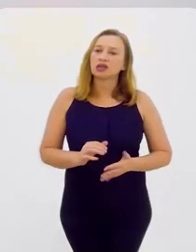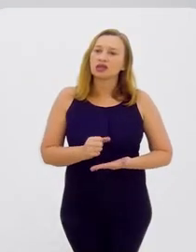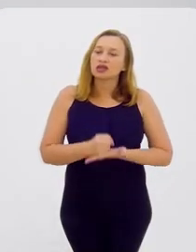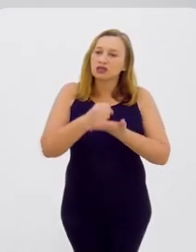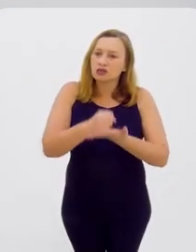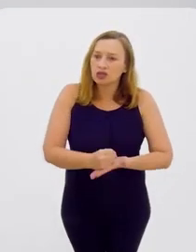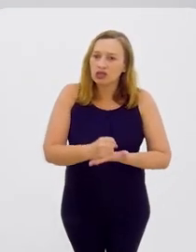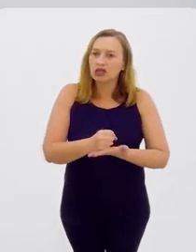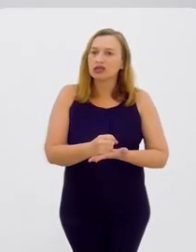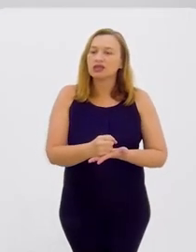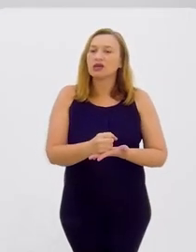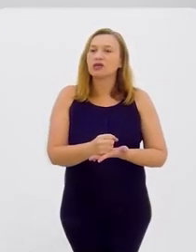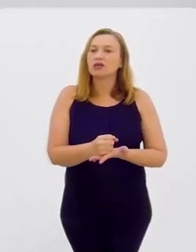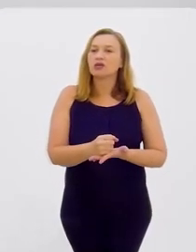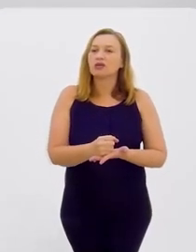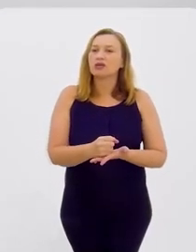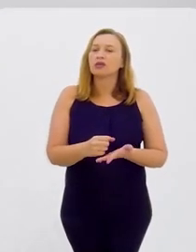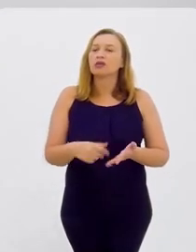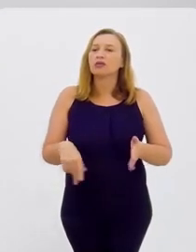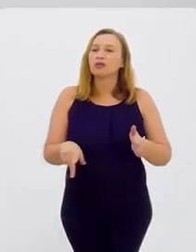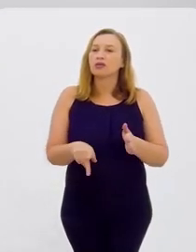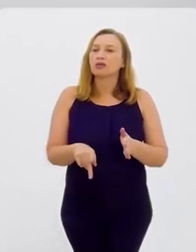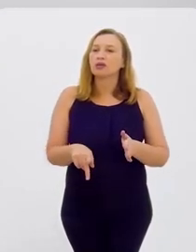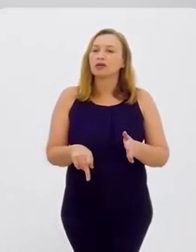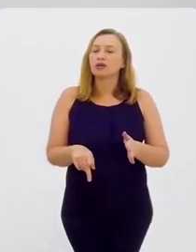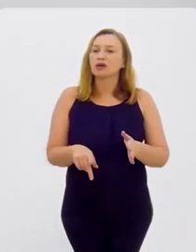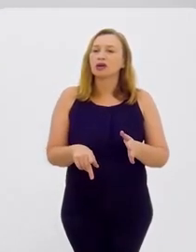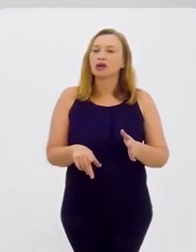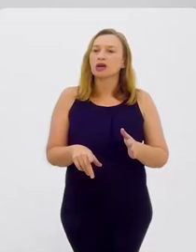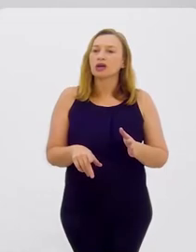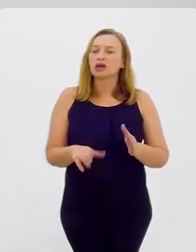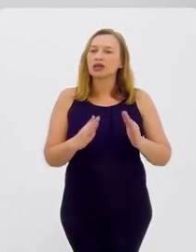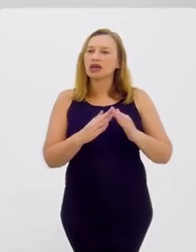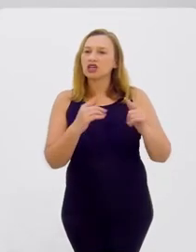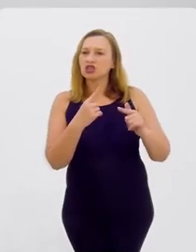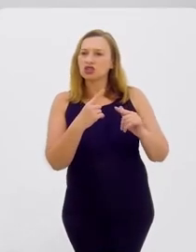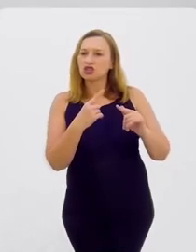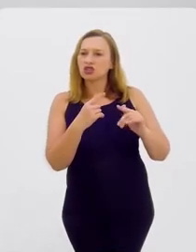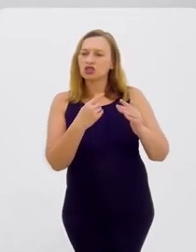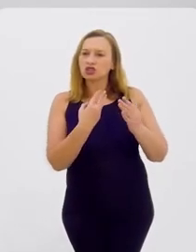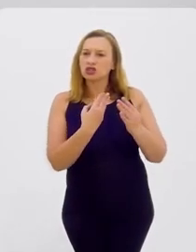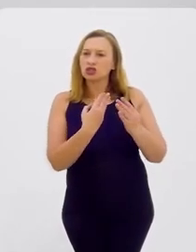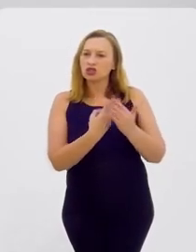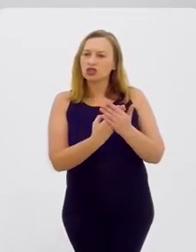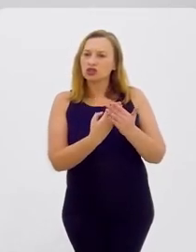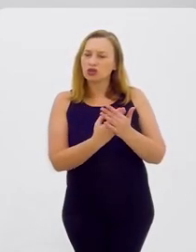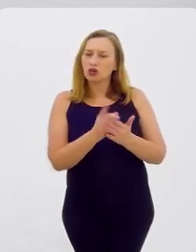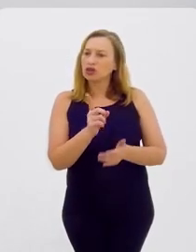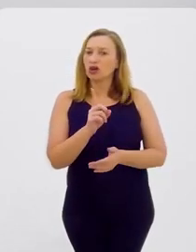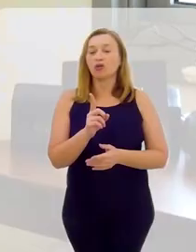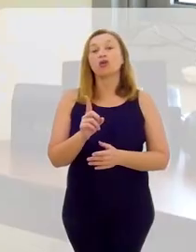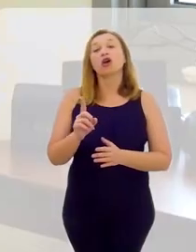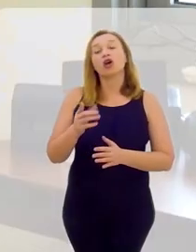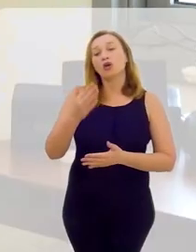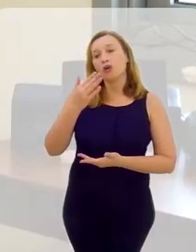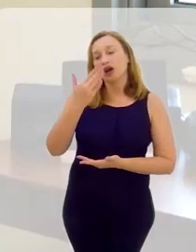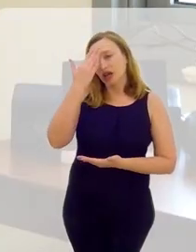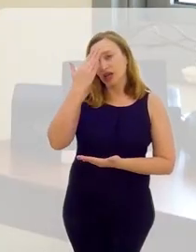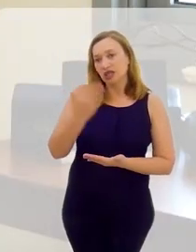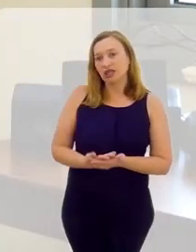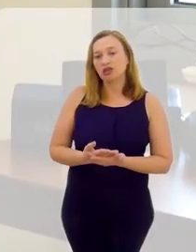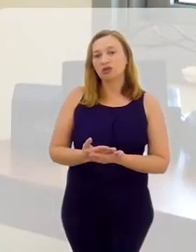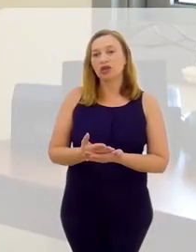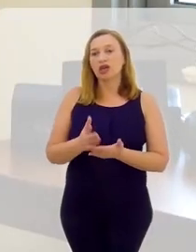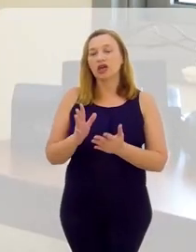essa fortaleza vem justamente dessa escola de vocês, Eu diria que do lar. do lar, Do lar.